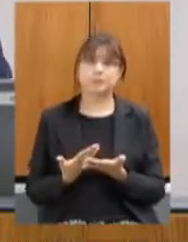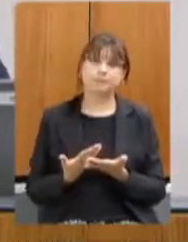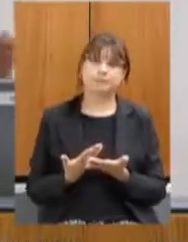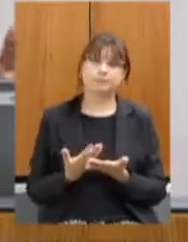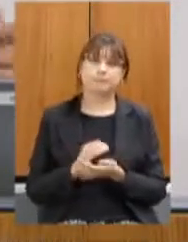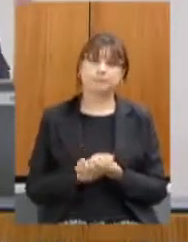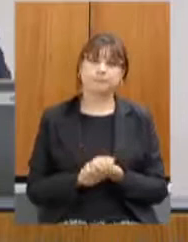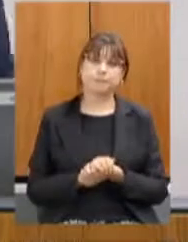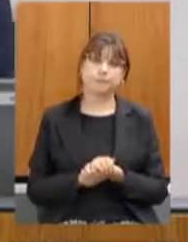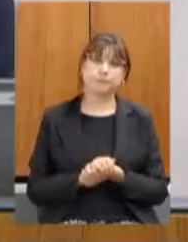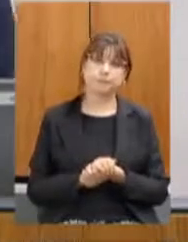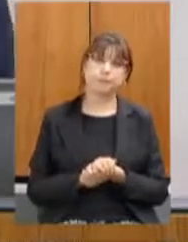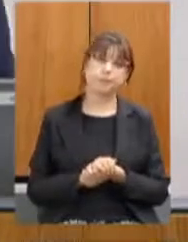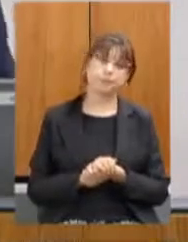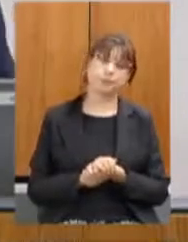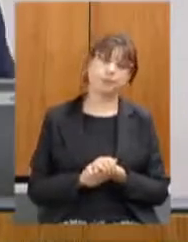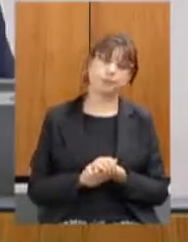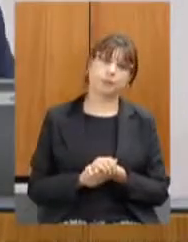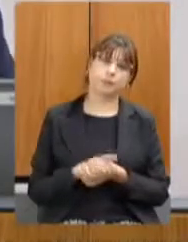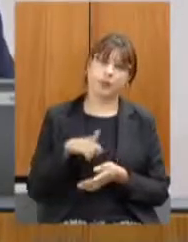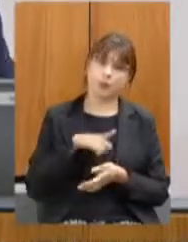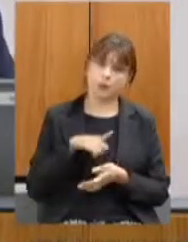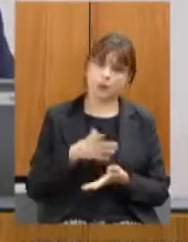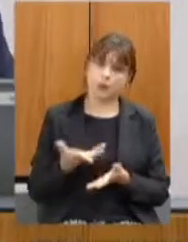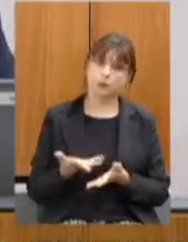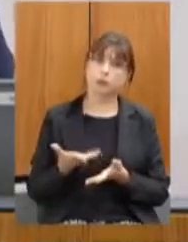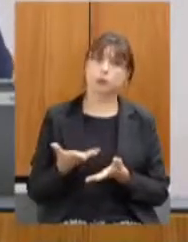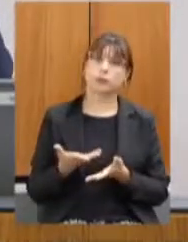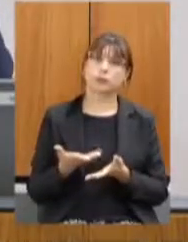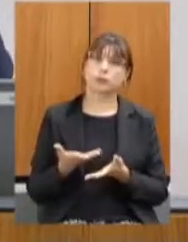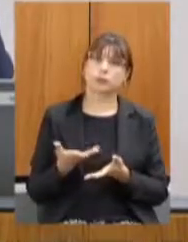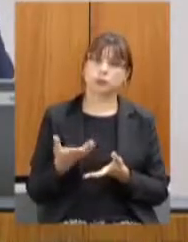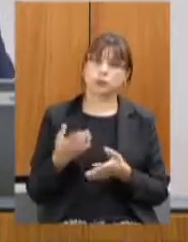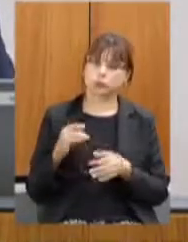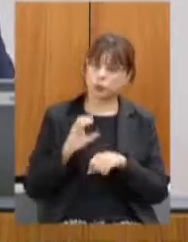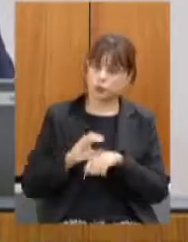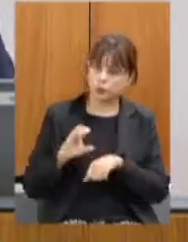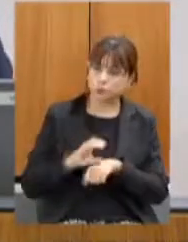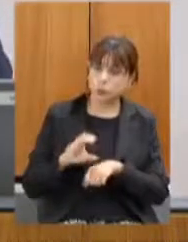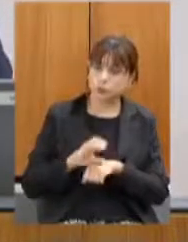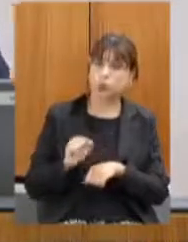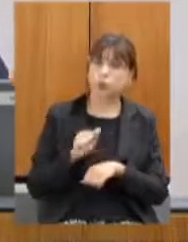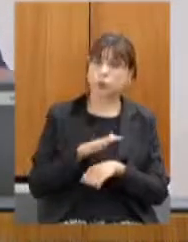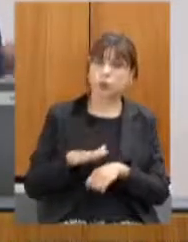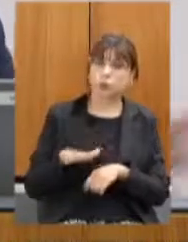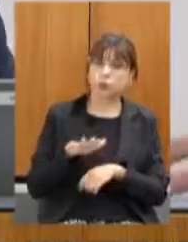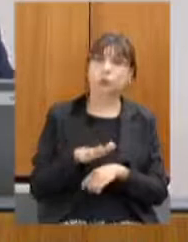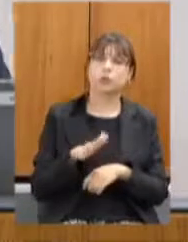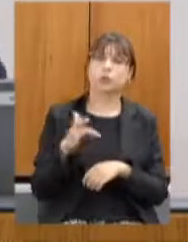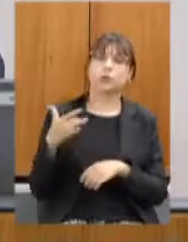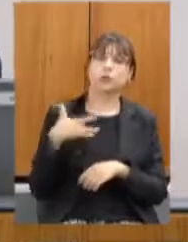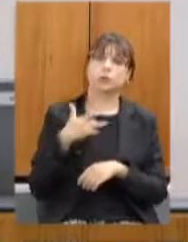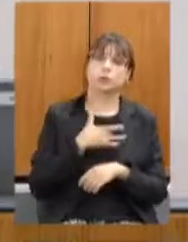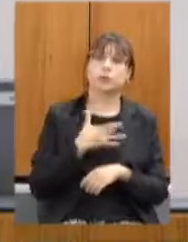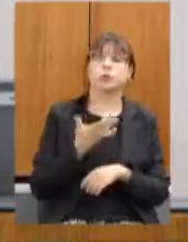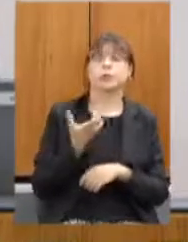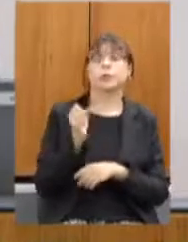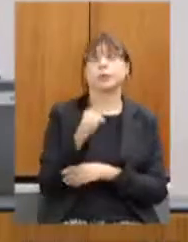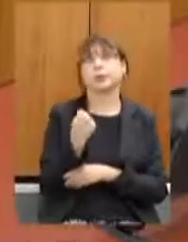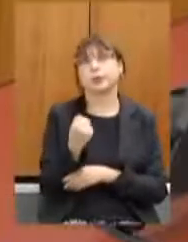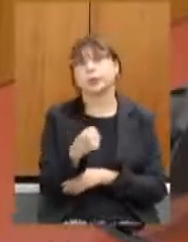ele se a formação né de todos os cursos ligados à área da saúde de medicina de